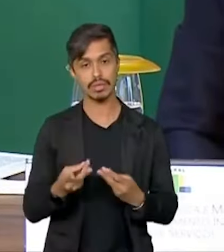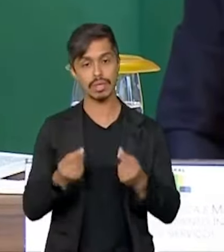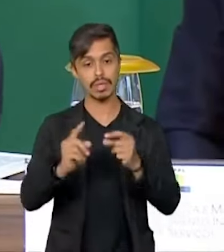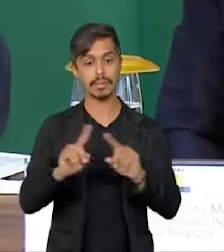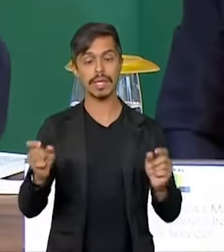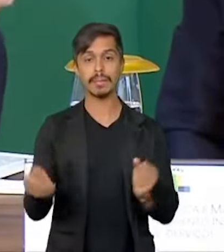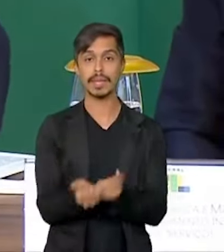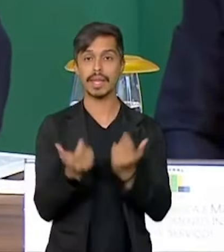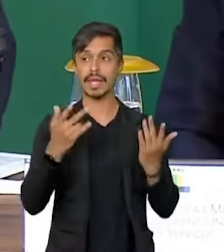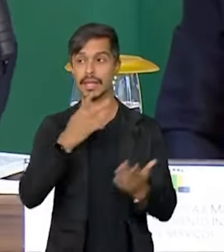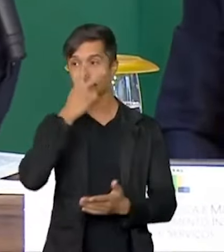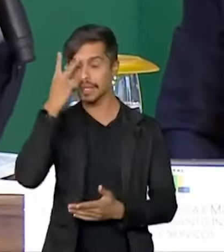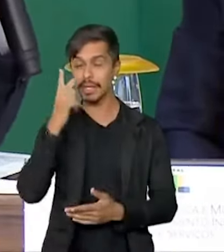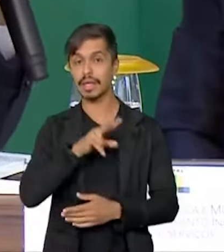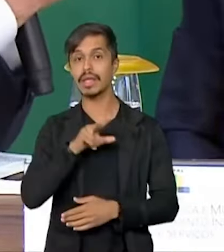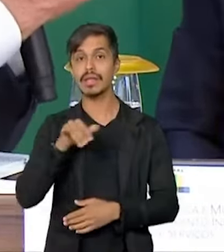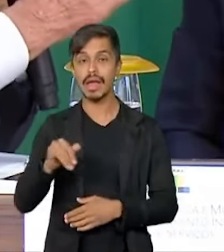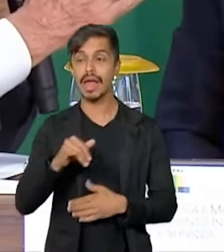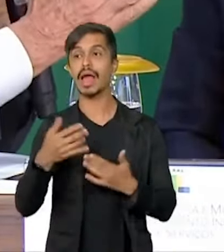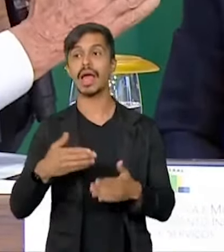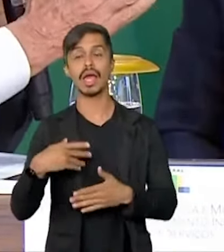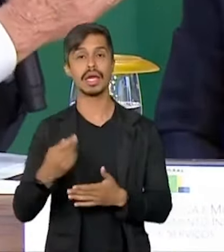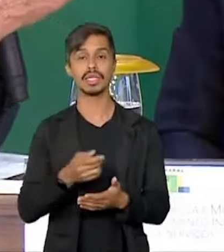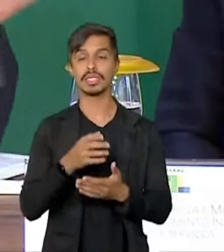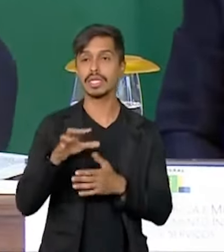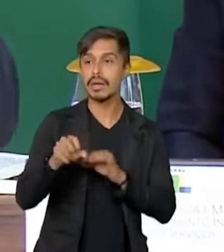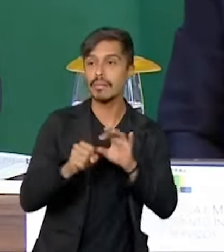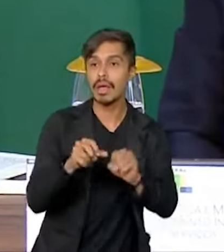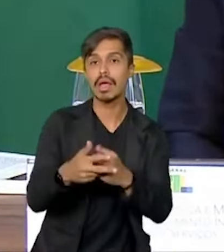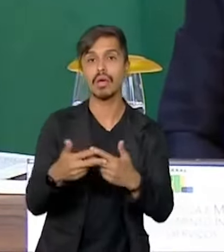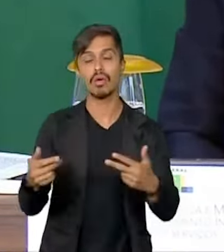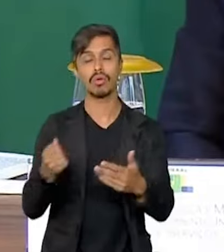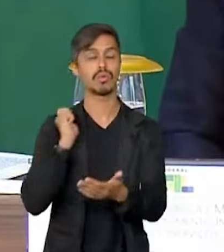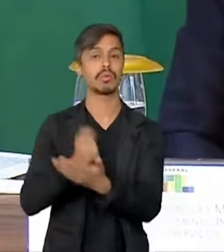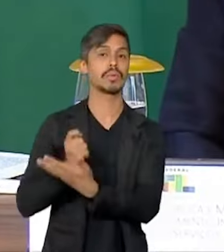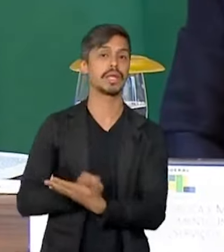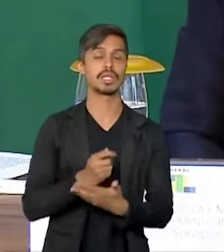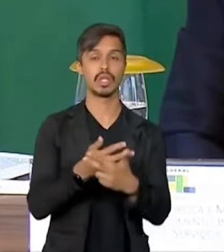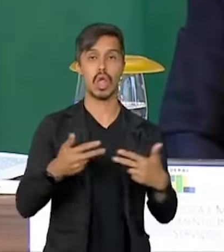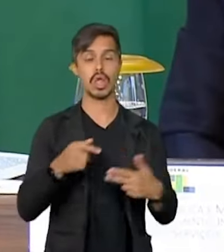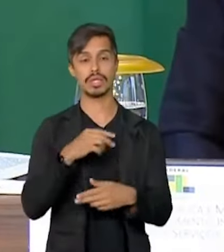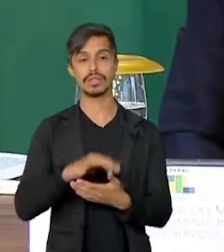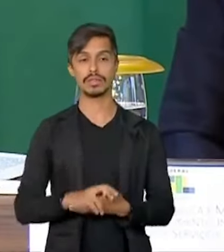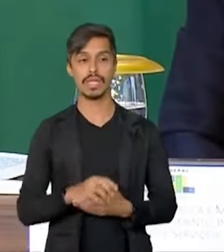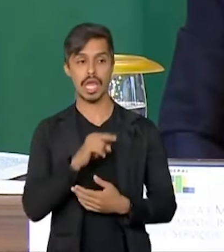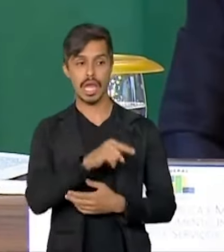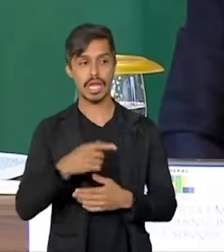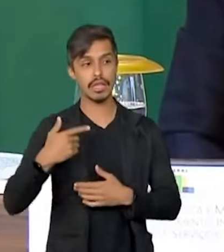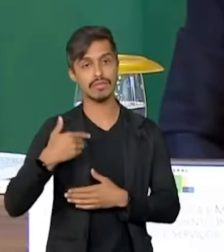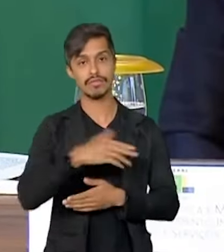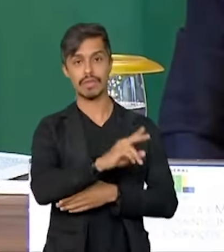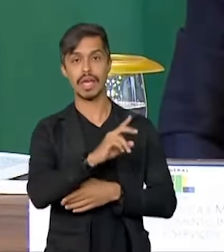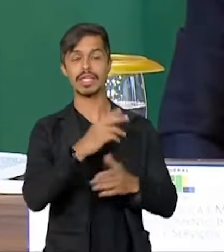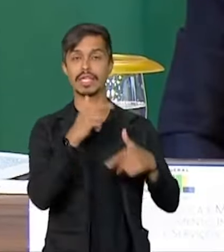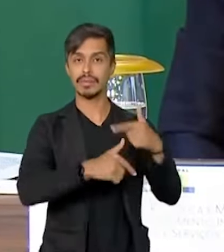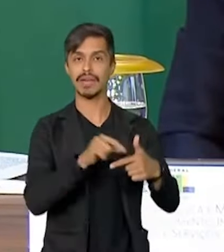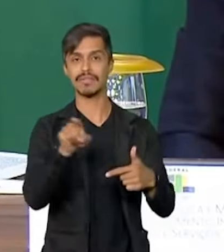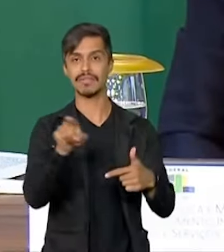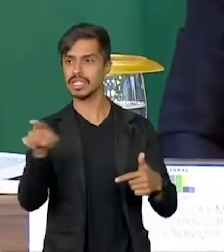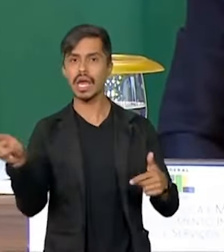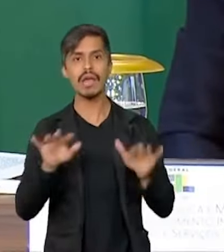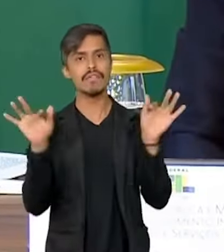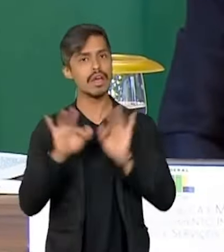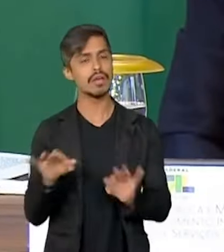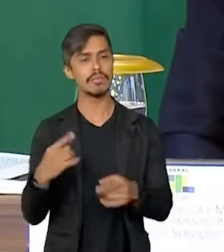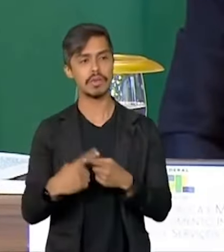o milagre é que ele vai virar consumidor de vocês. Quando vocês veem o cara entrar para trabalhar, vocês vão ficar felizes e dizer, esse